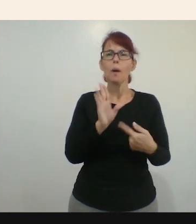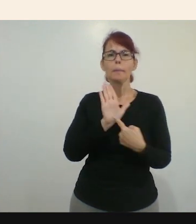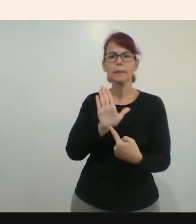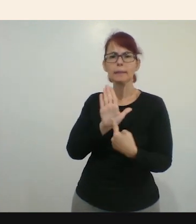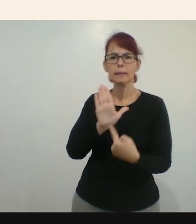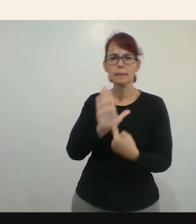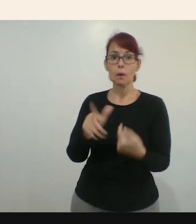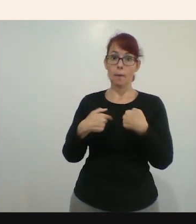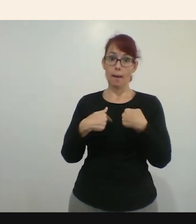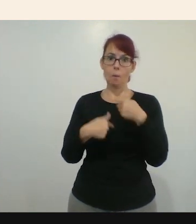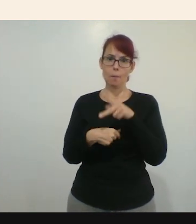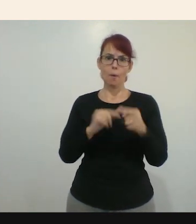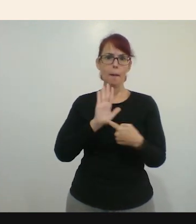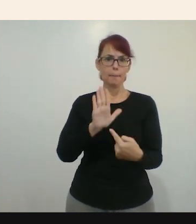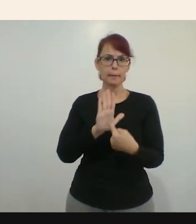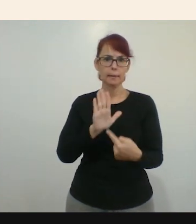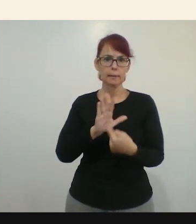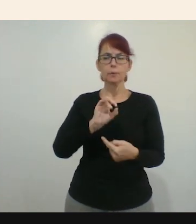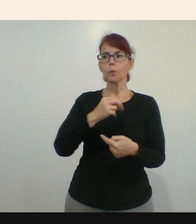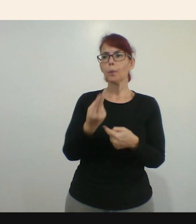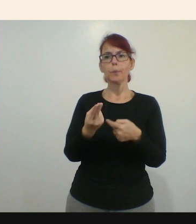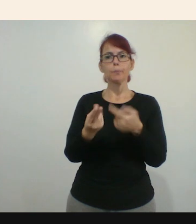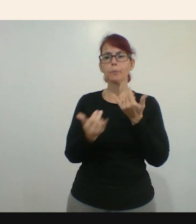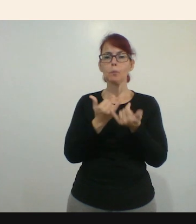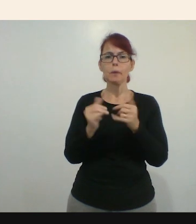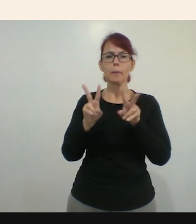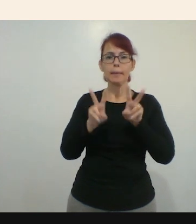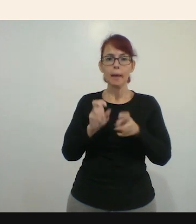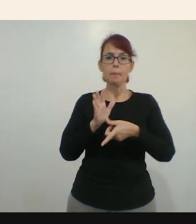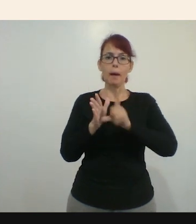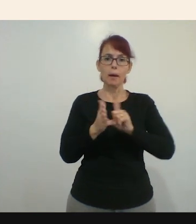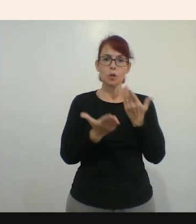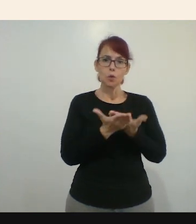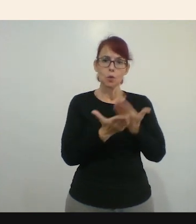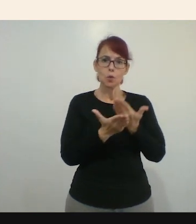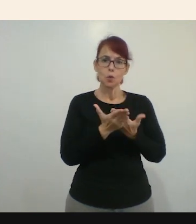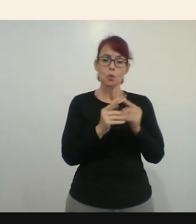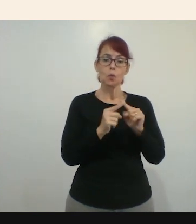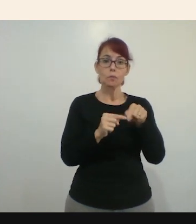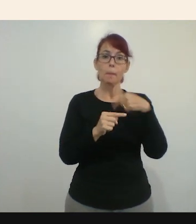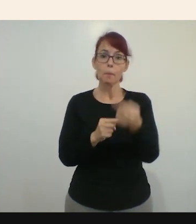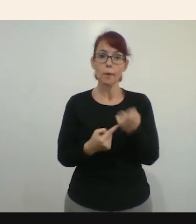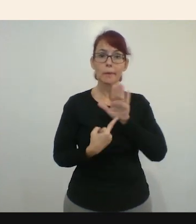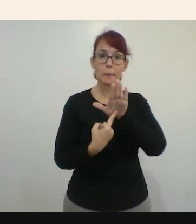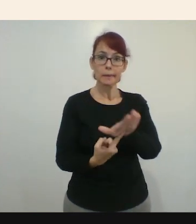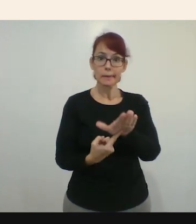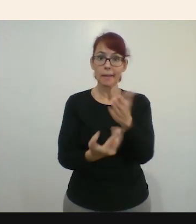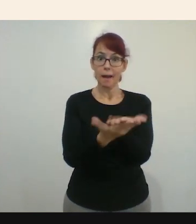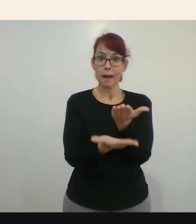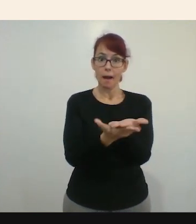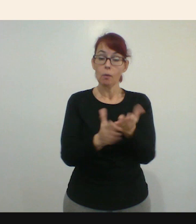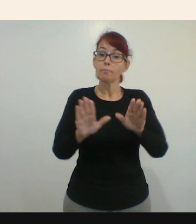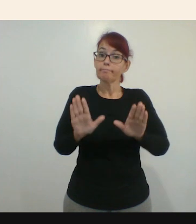exposição, ou eu apresento, né, a aula, ou então eu dou temas para que os alunos estudem com antecedência e apresentem na sala de